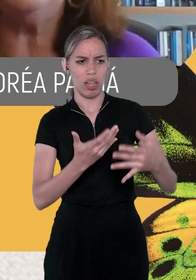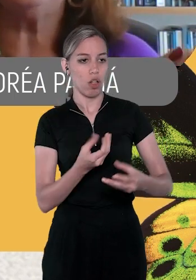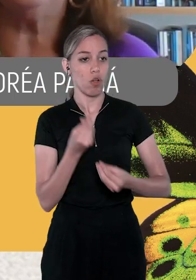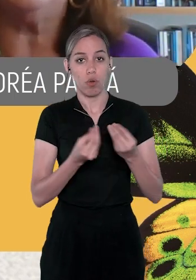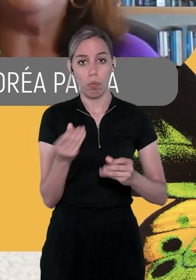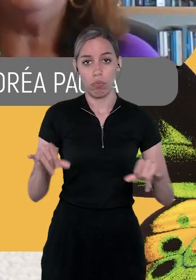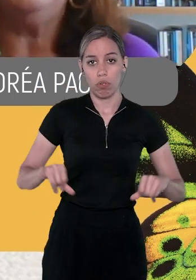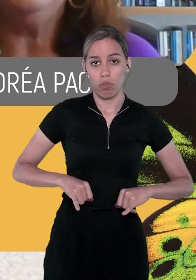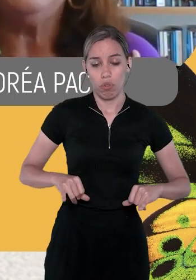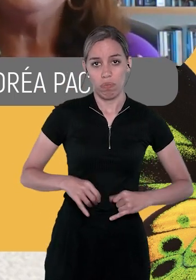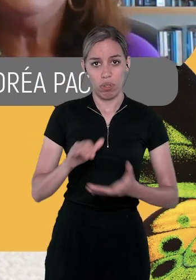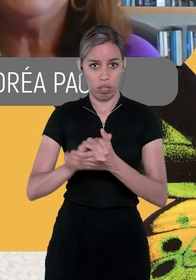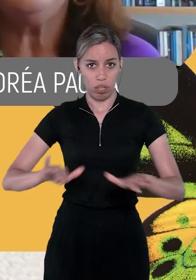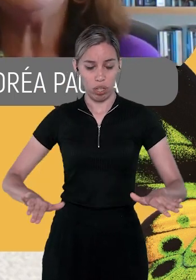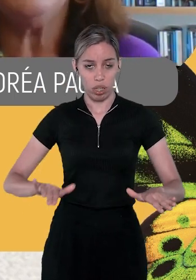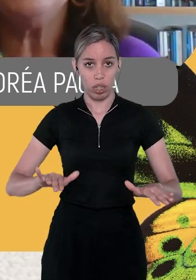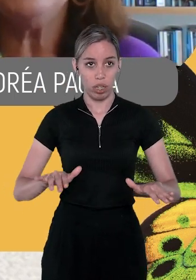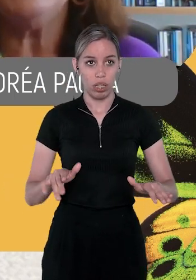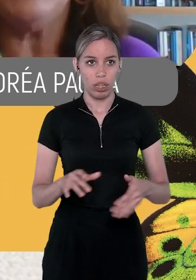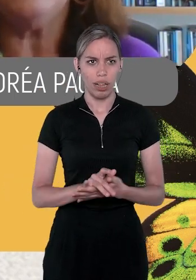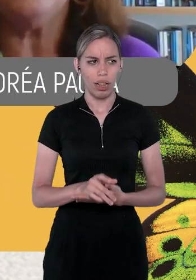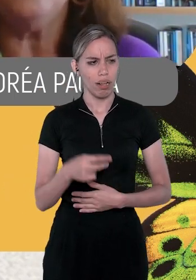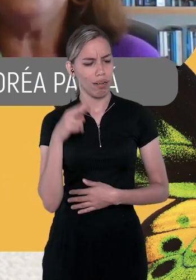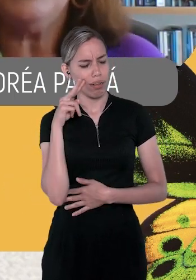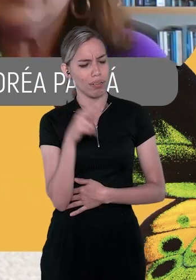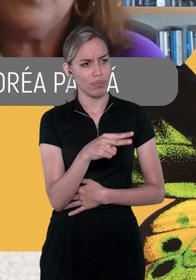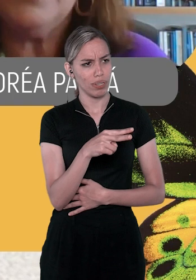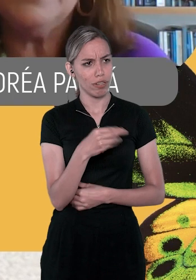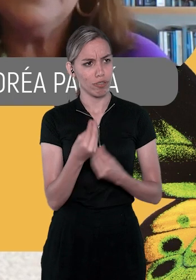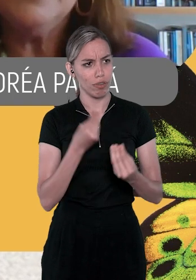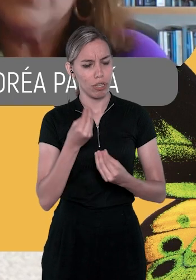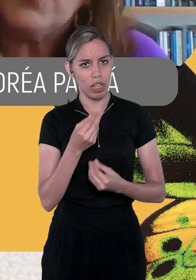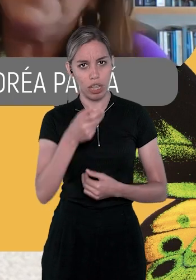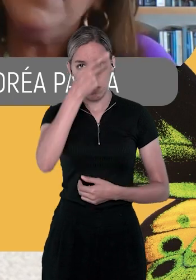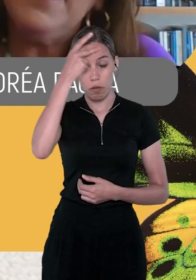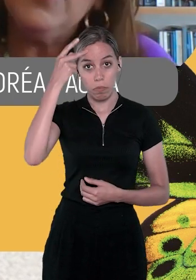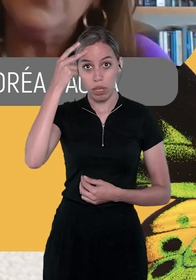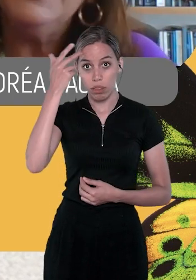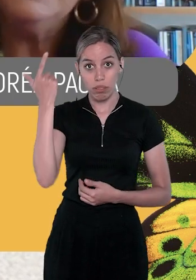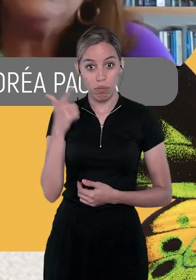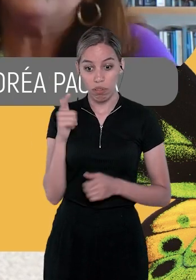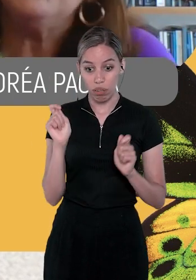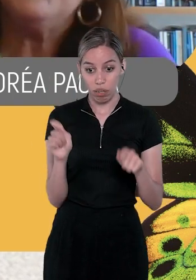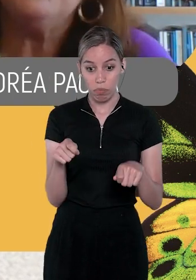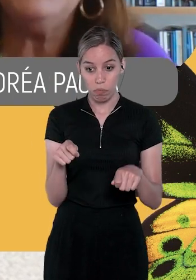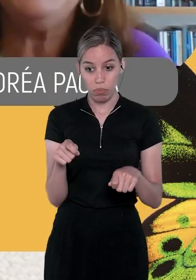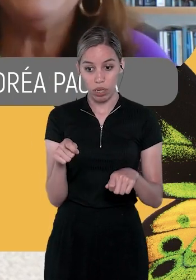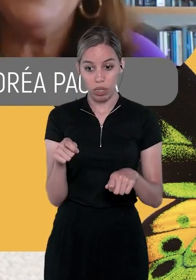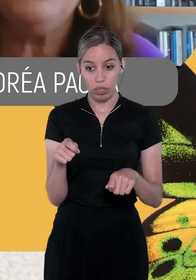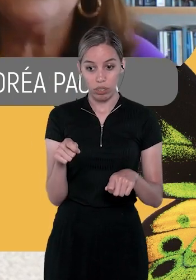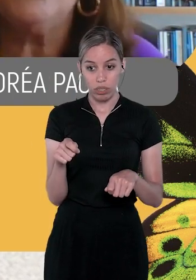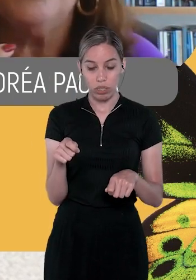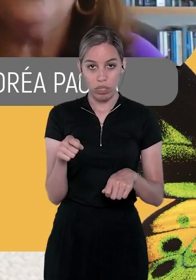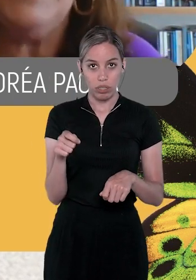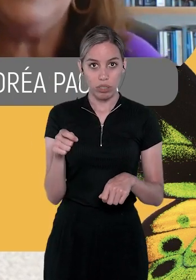origem disso vai na incapacidade de lidar com a dor, com o sofrimento, que nos constitui. É